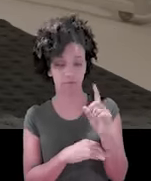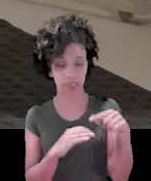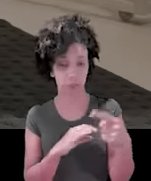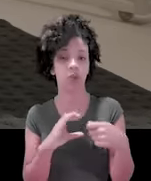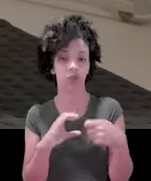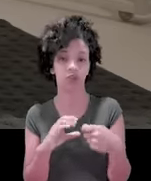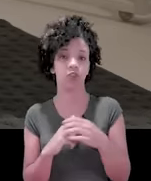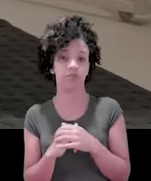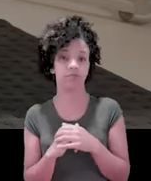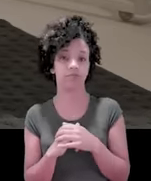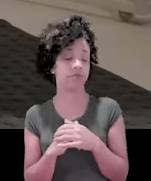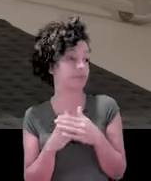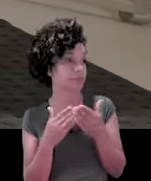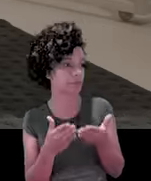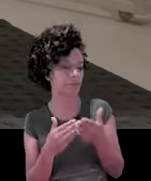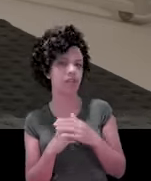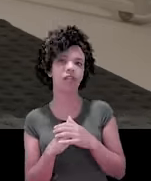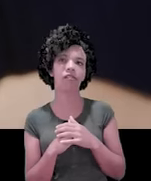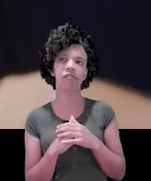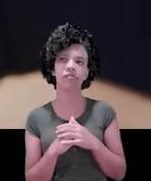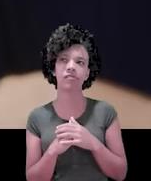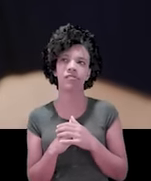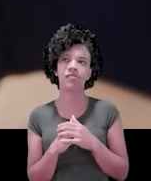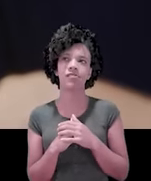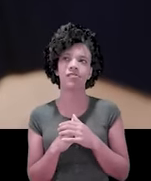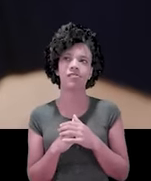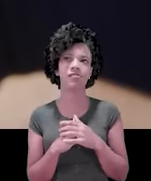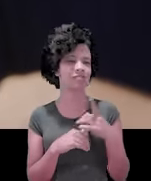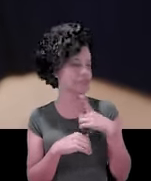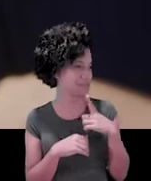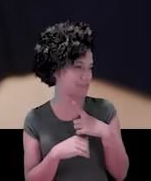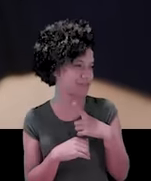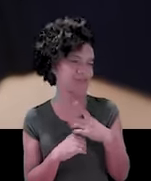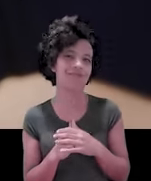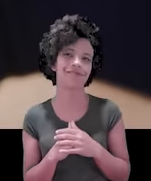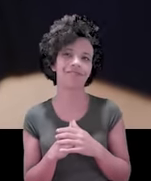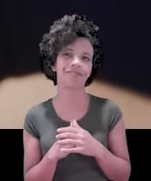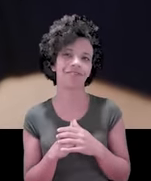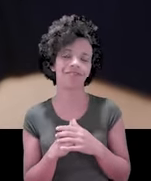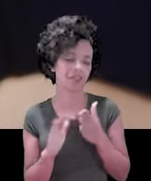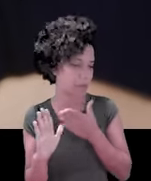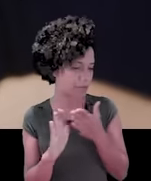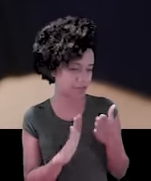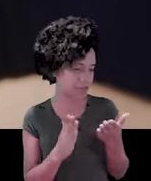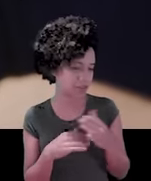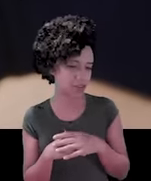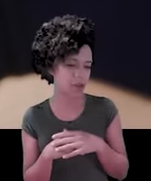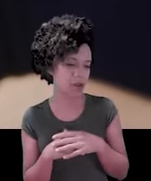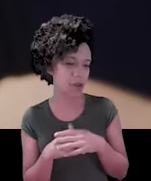é Oi e aí aí eu peguei fui a hora que